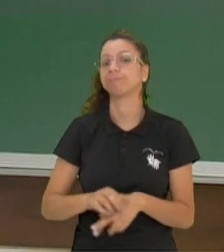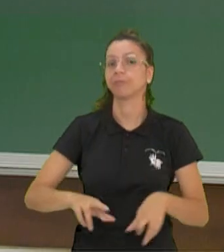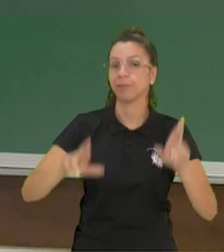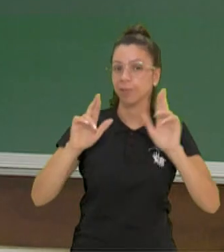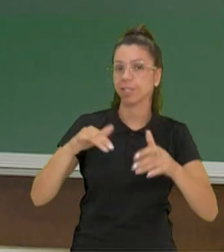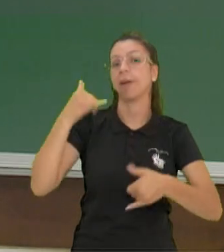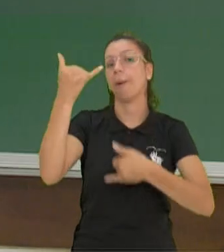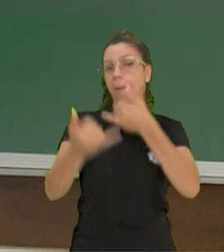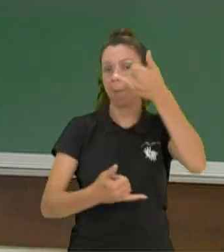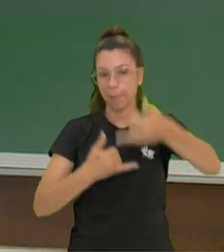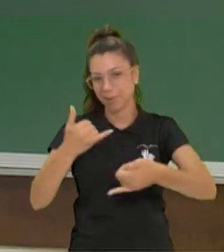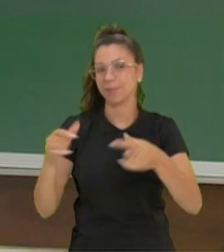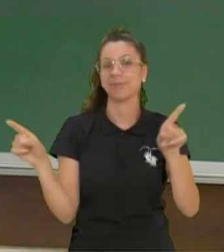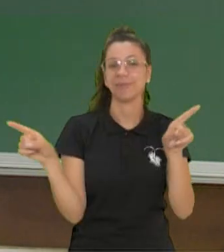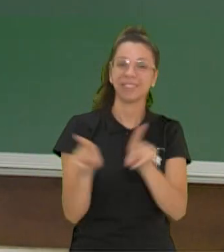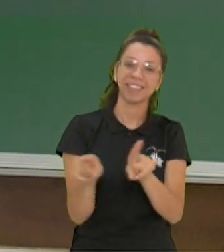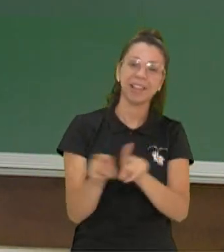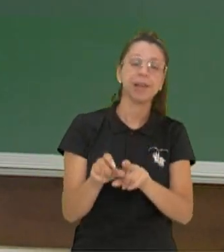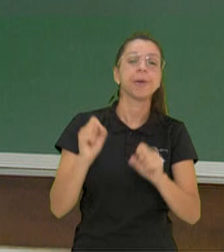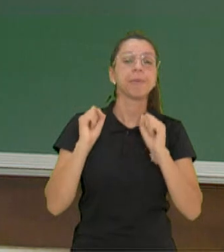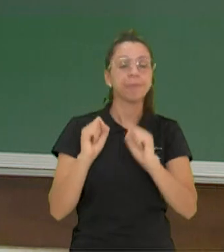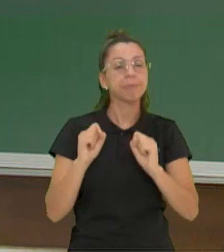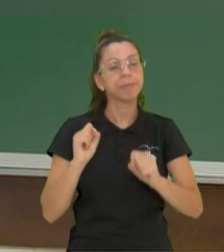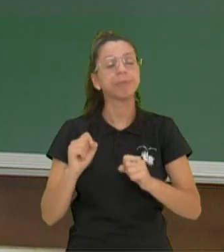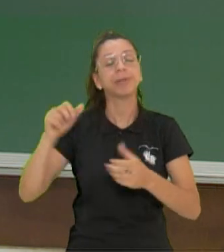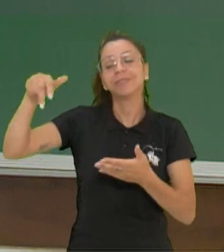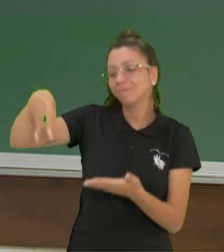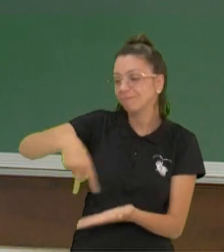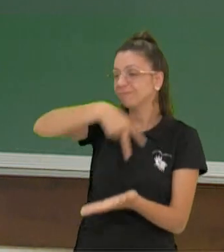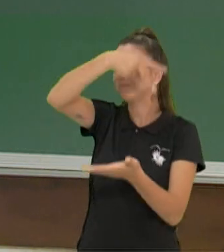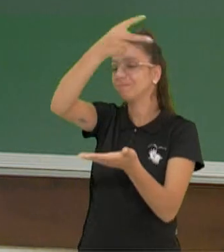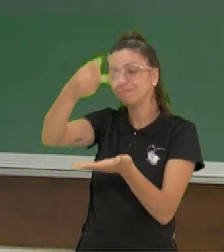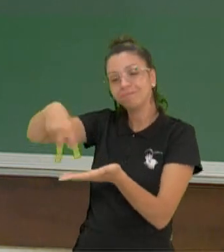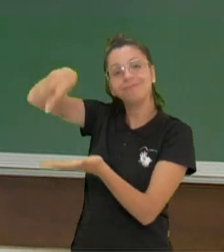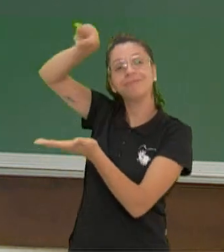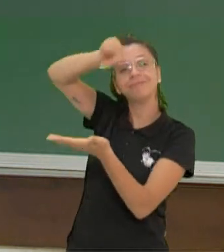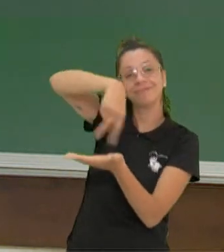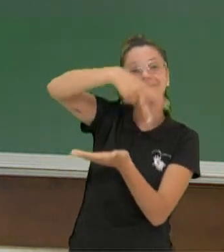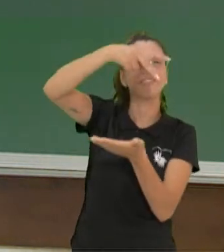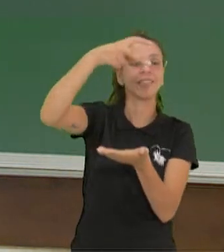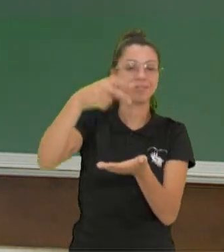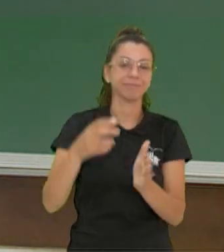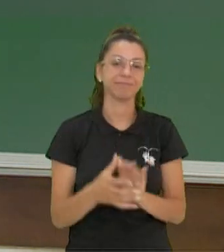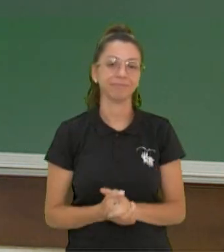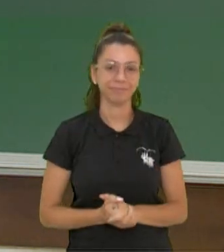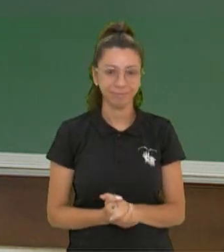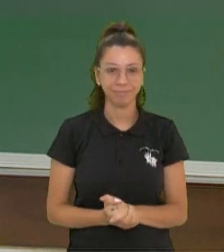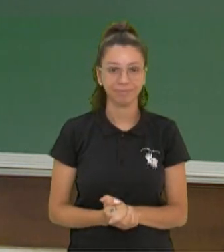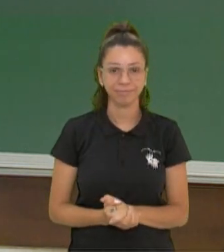um brincante, né? Porque você vai sair dançando, brincando, pulando.